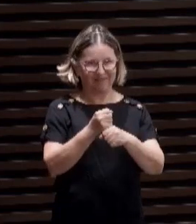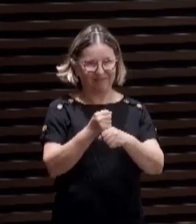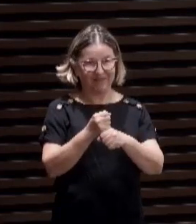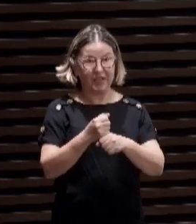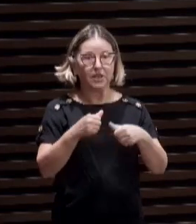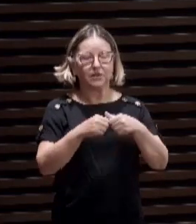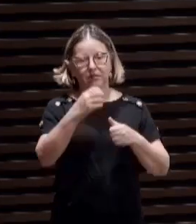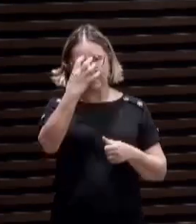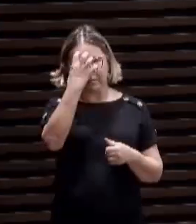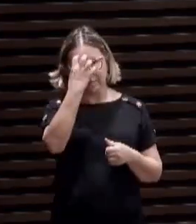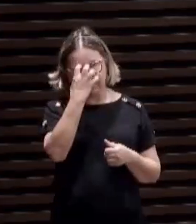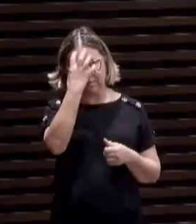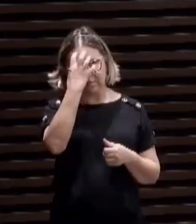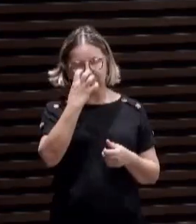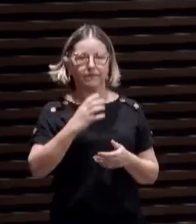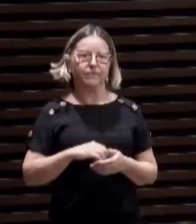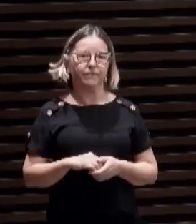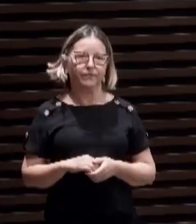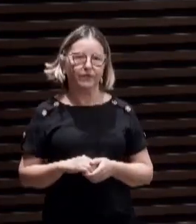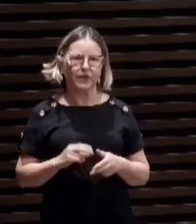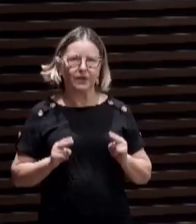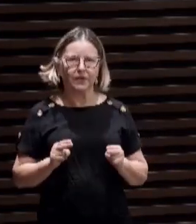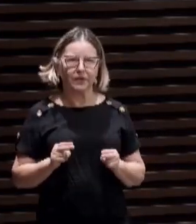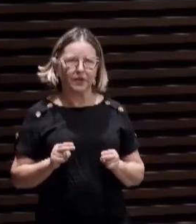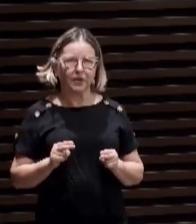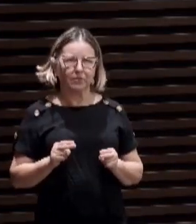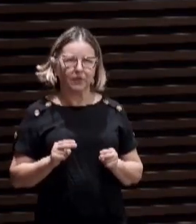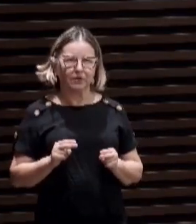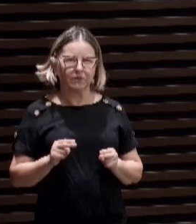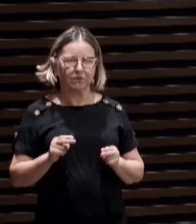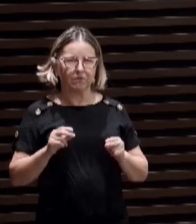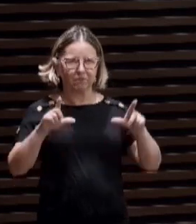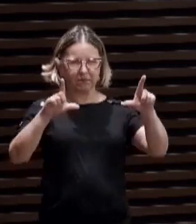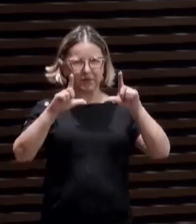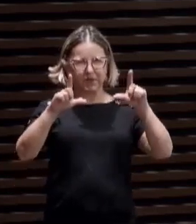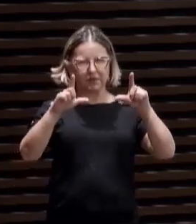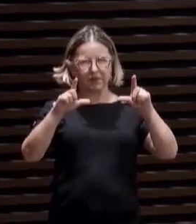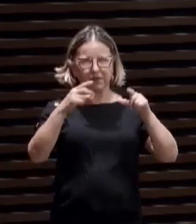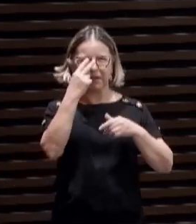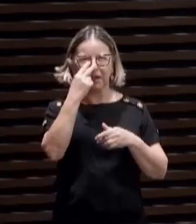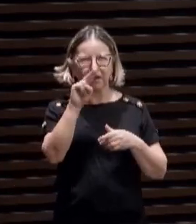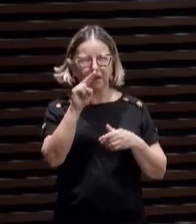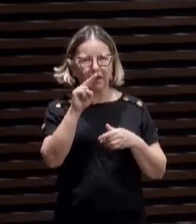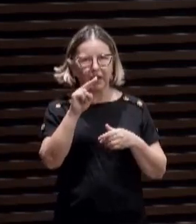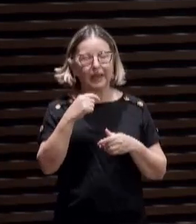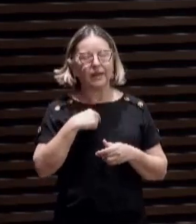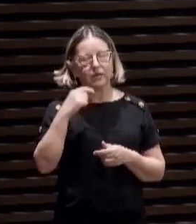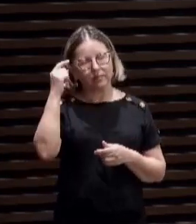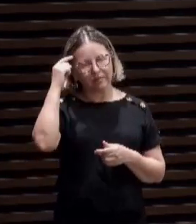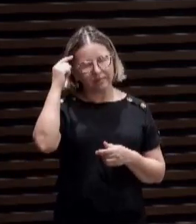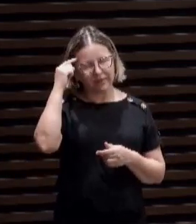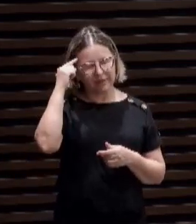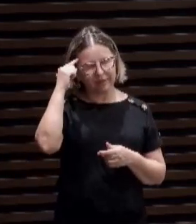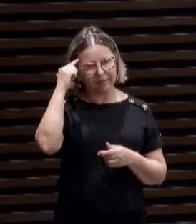muito sério. Toda vez que eu ligo a televisão para assistir alguma coisa, eu penso sobre